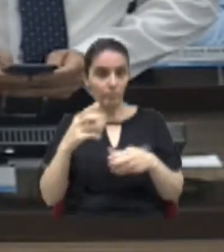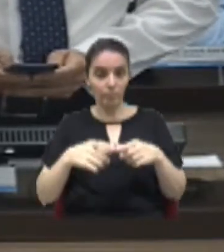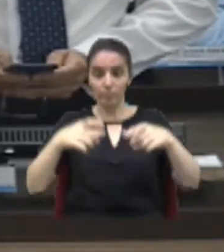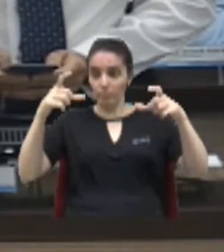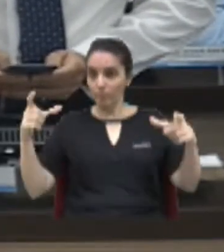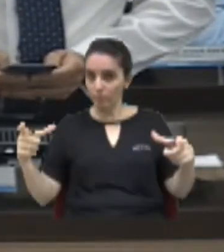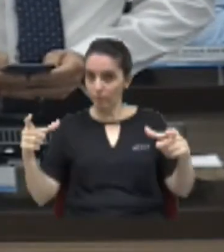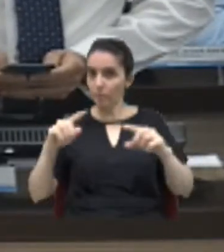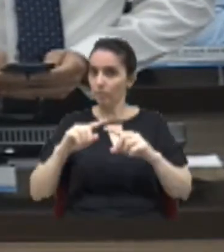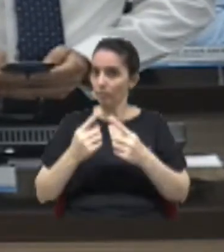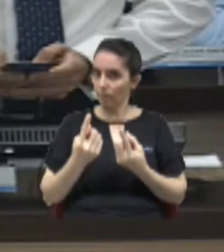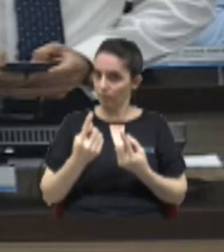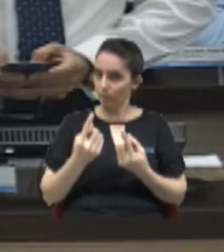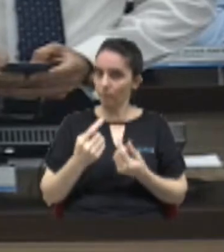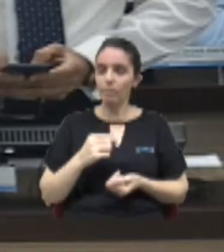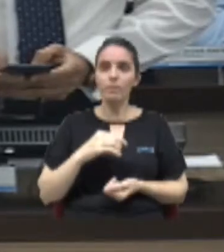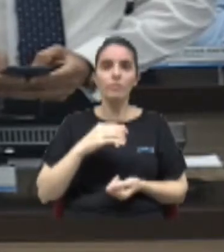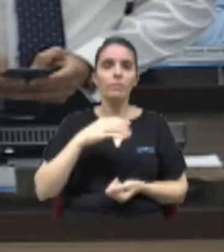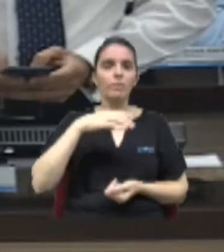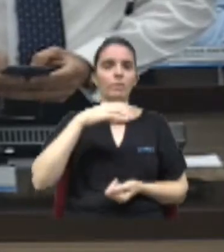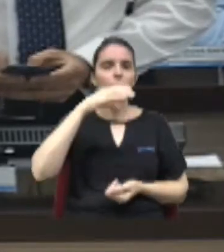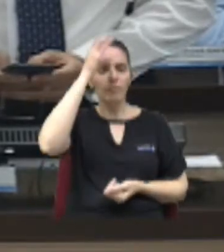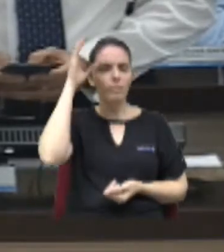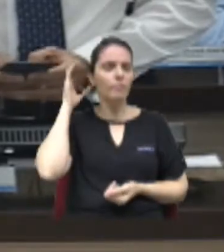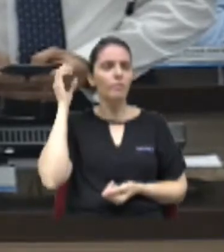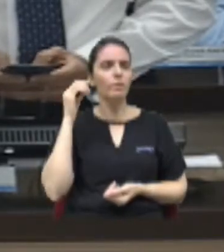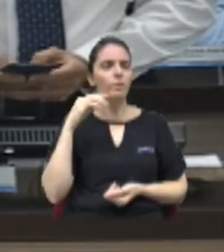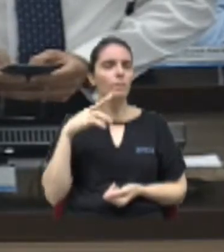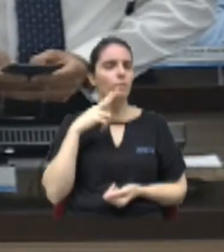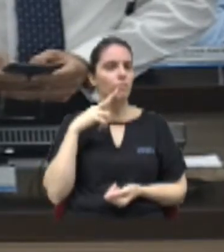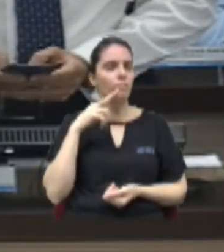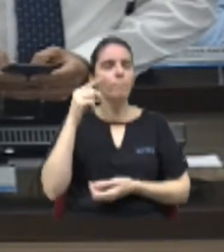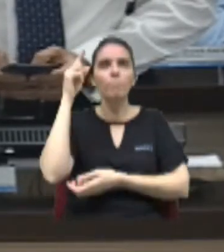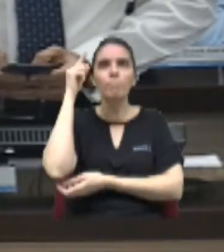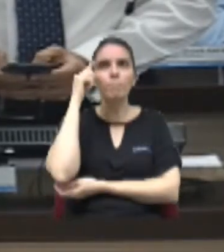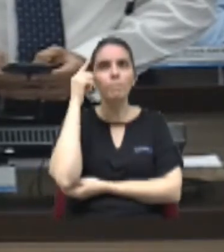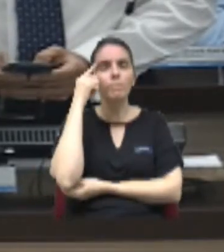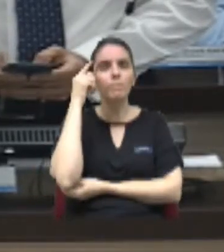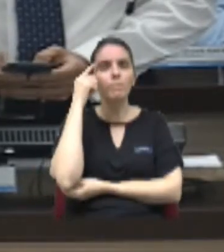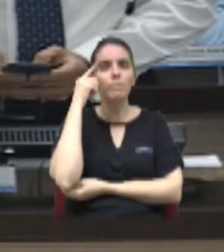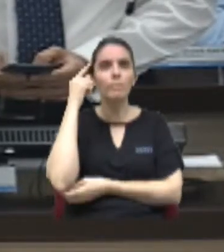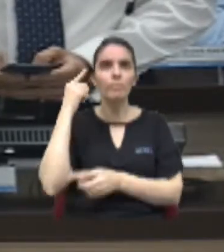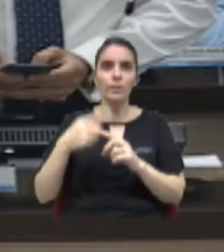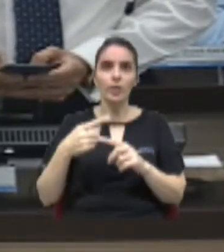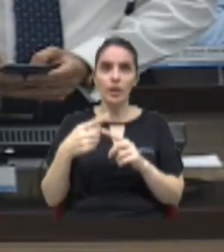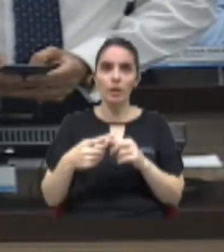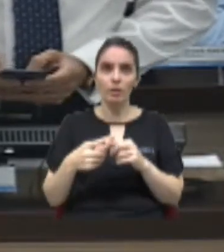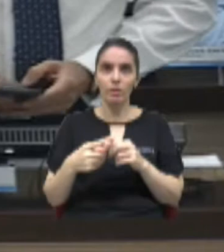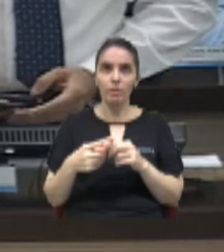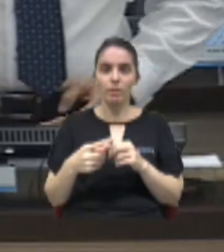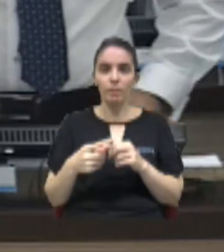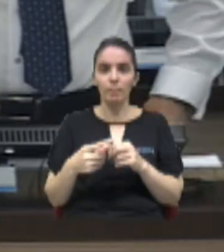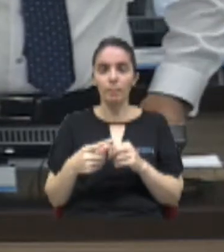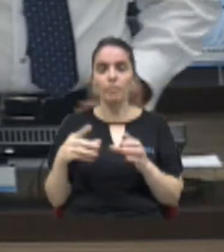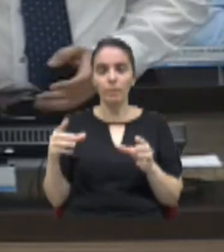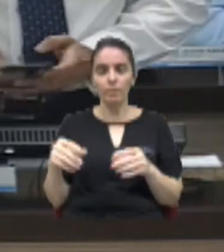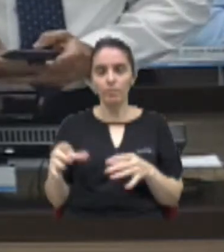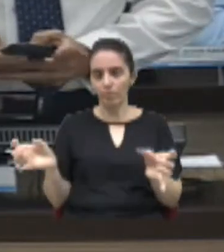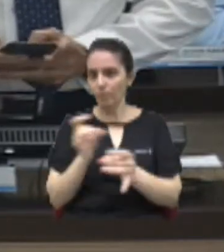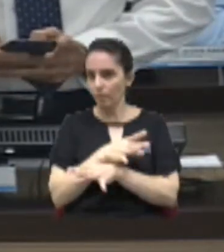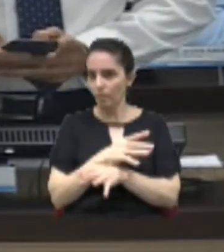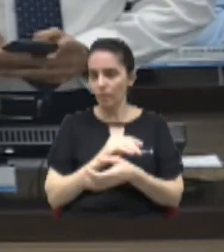sanção. Mas que fique o meu respeito por Vossa Excelência, vereador Mir. Uma parte, a vereadora Carol Pontes. Excelentíssimo